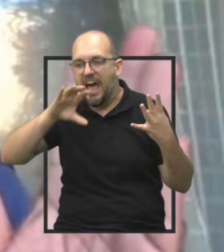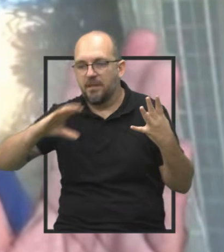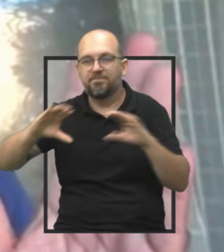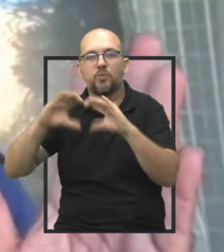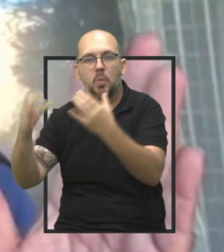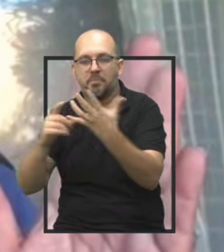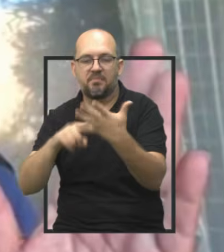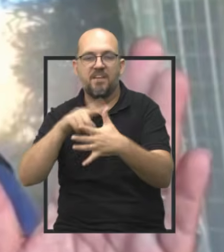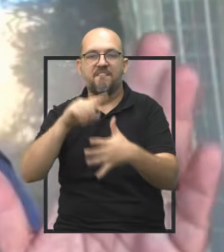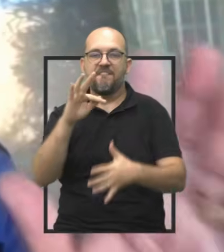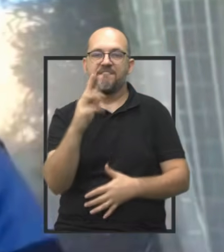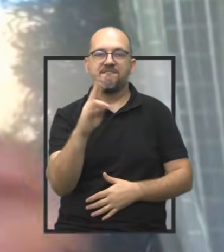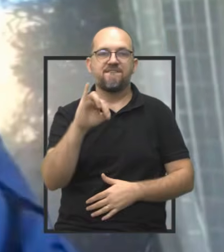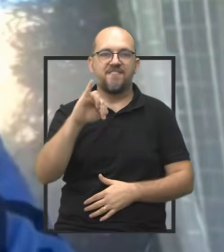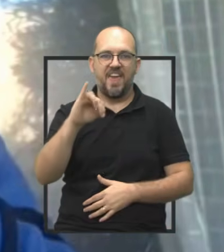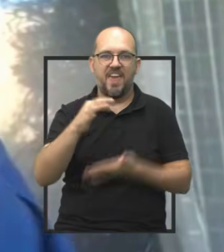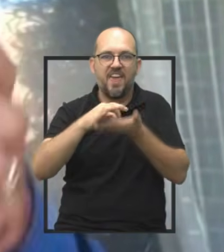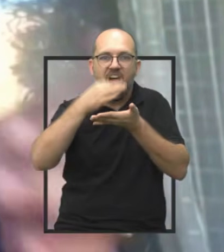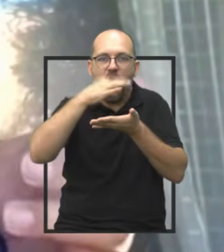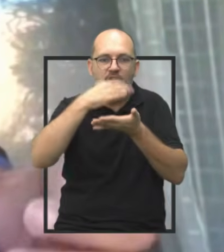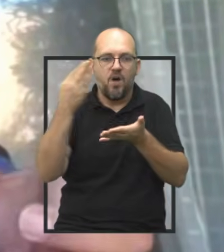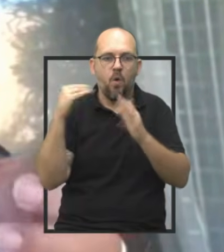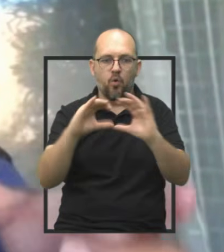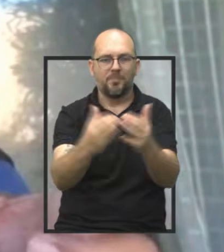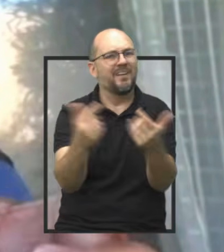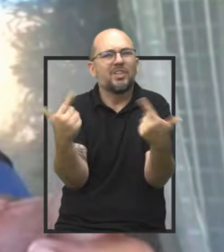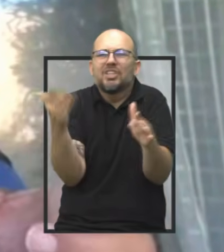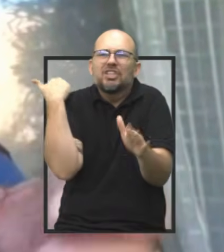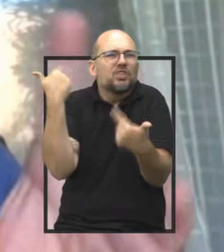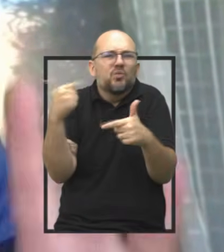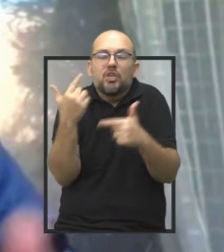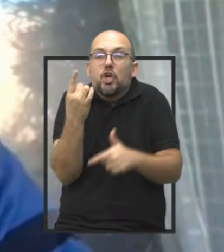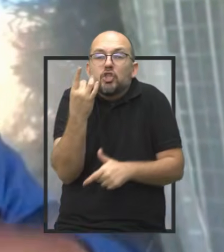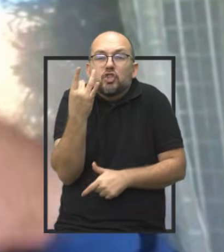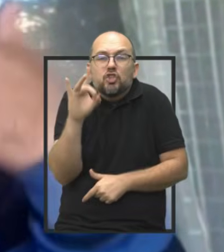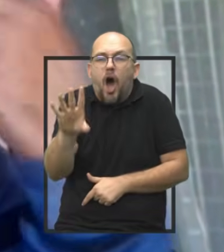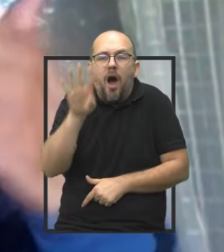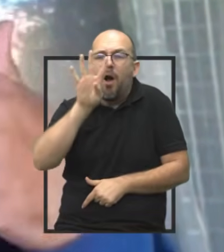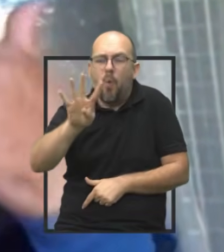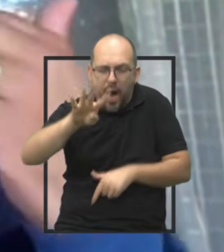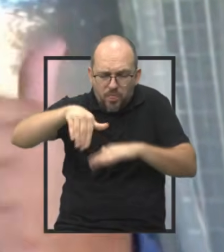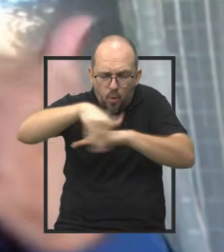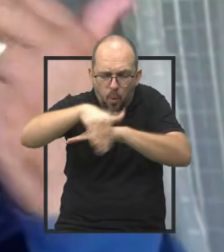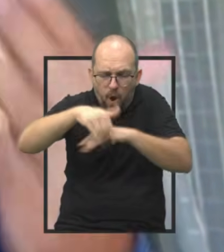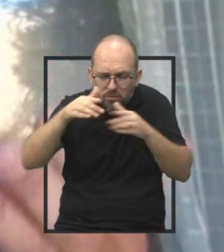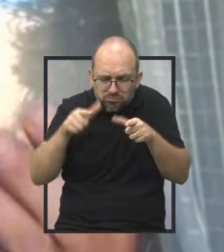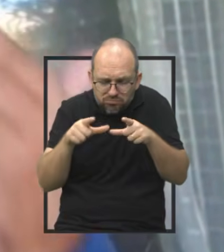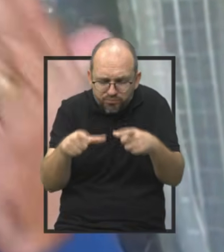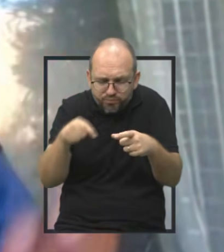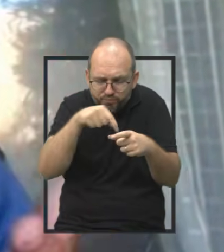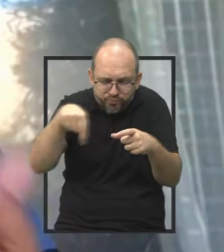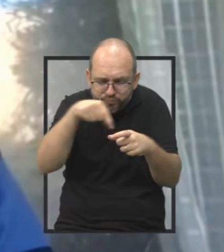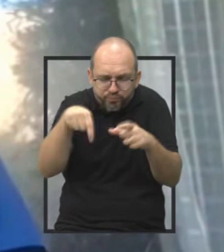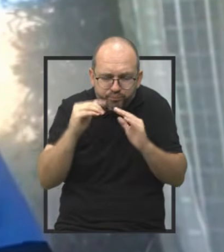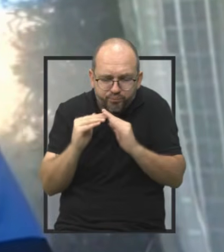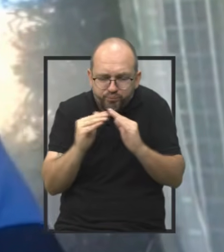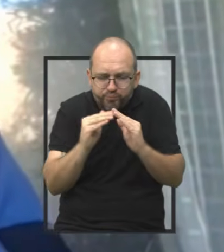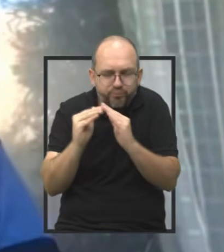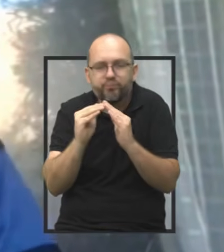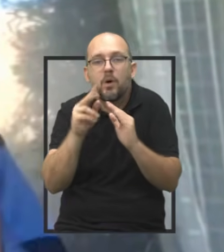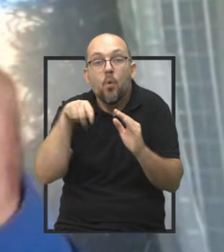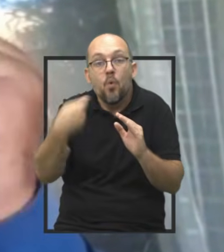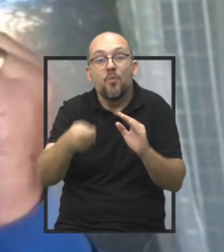existia condomínio Frei Galvão, era só as 4 ruas do distrito, que estava saindo uma situação de vila para